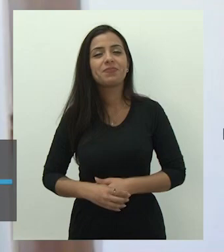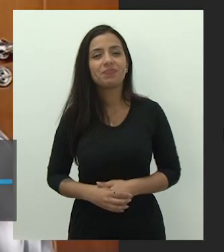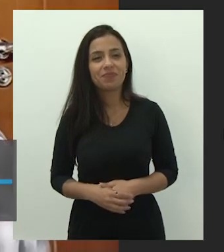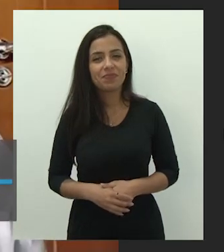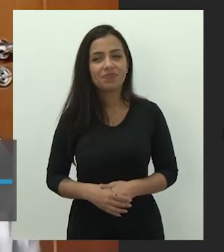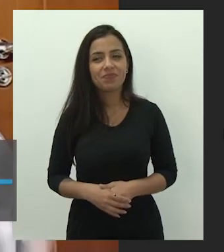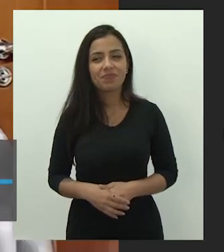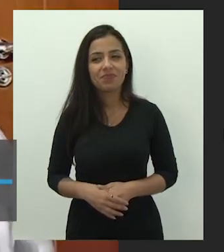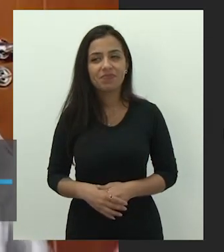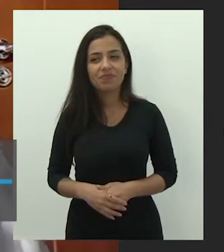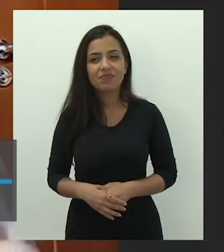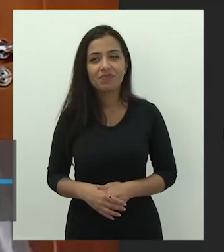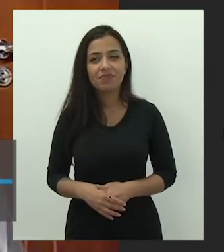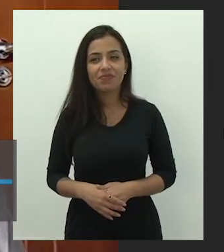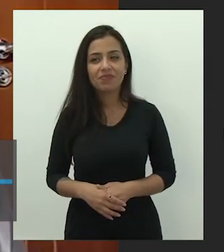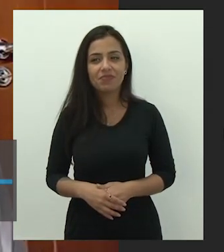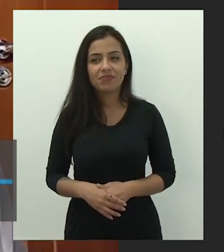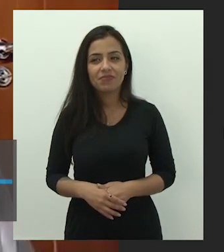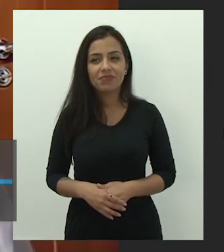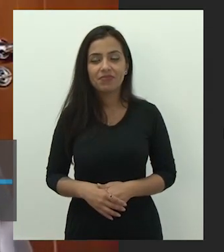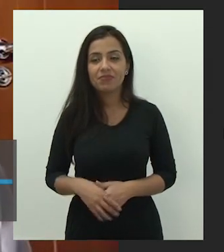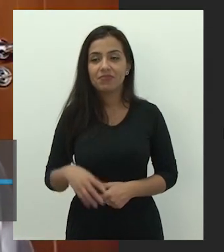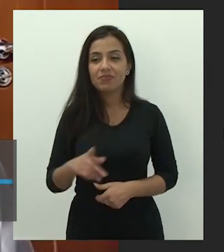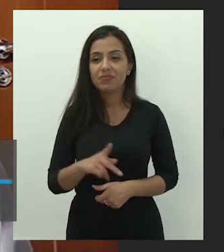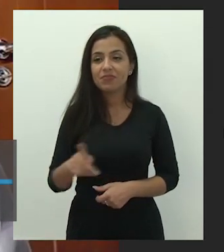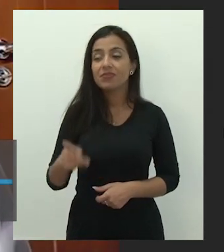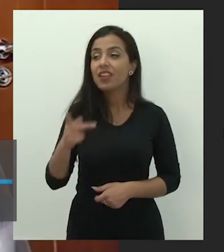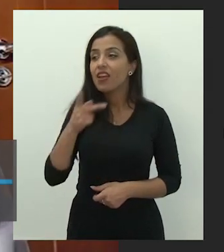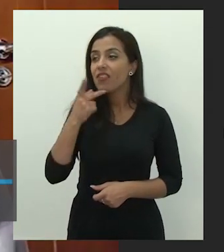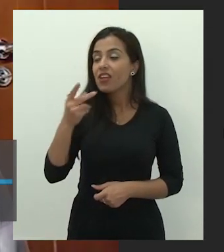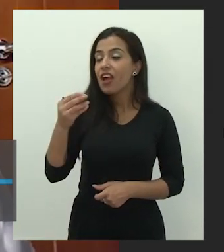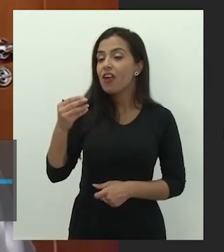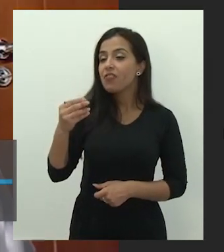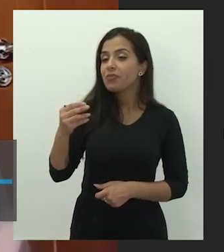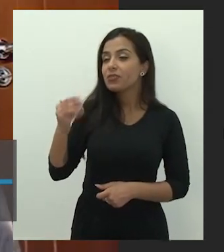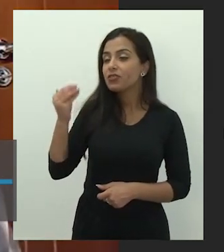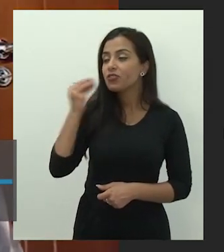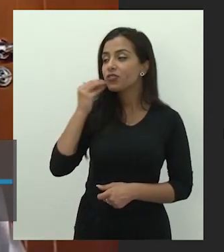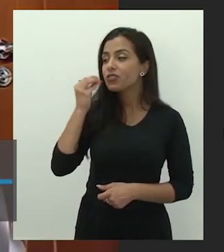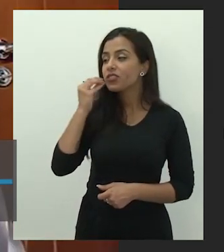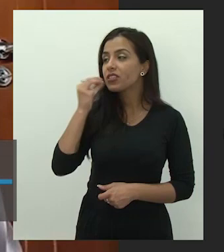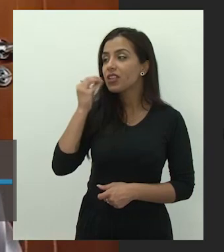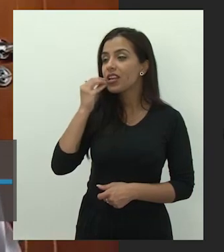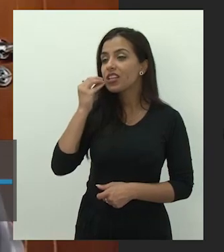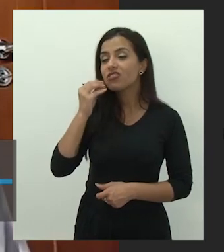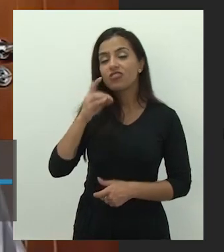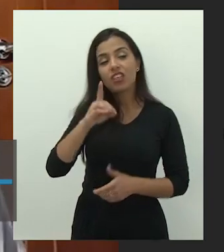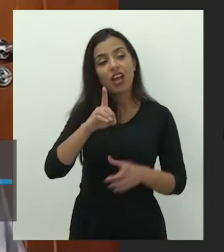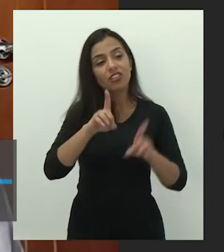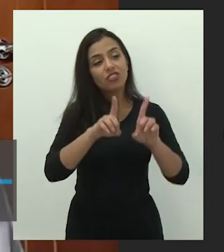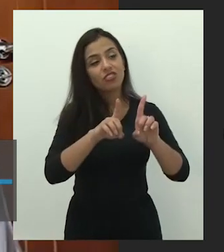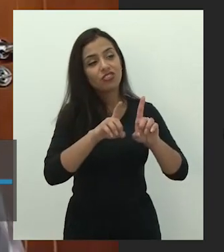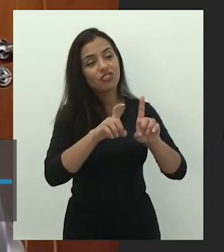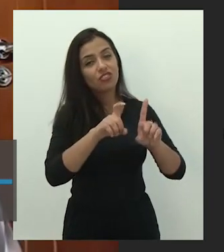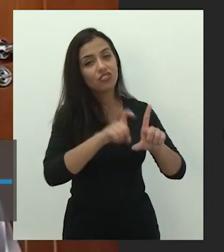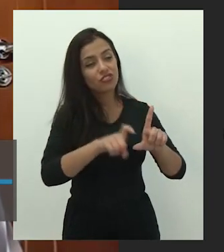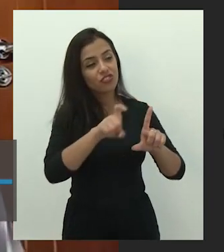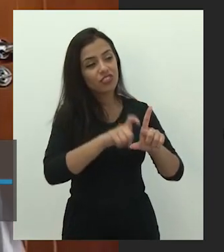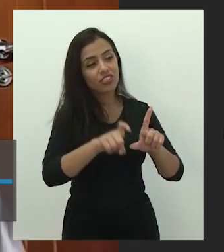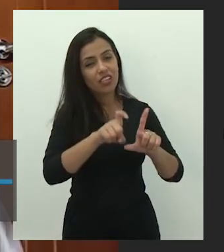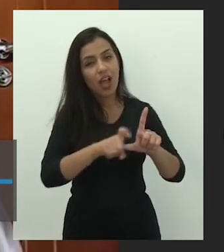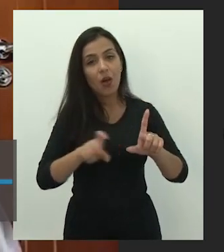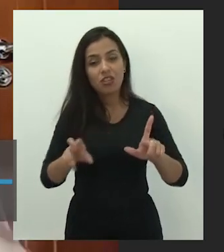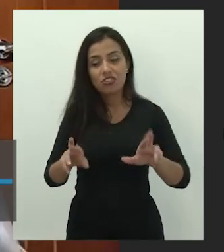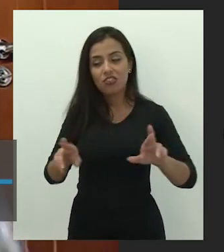A professora Estela falou que a versão impressa é diferente da versão digital. A gente usa a versão digital, então às vezes é isso que deu alguma diferença.